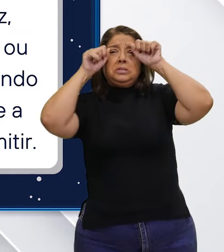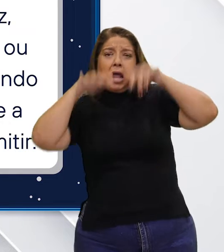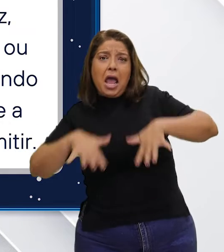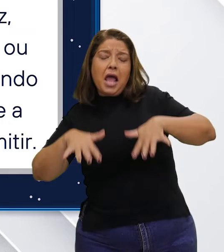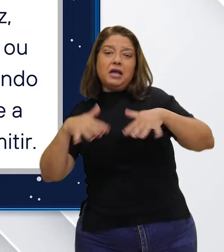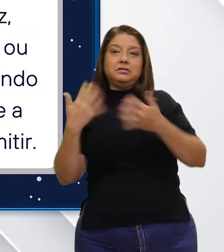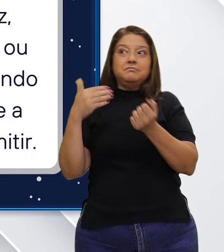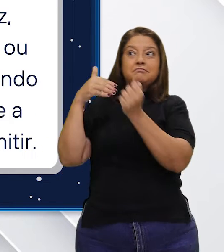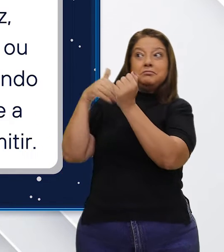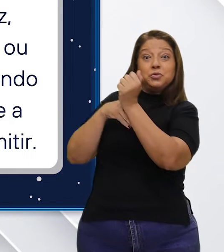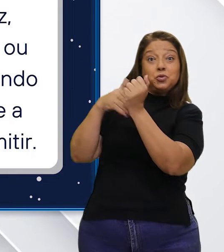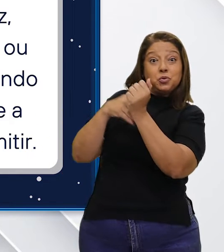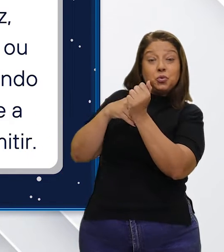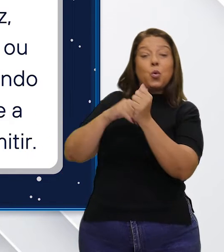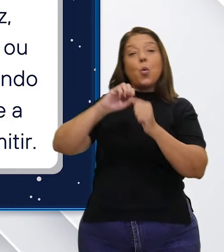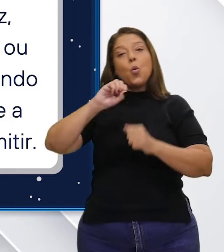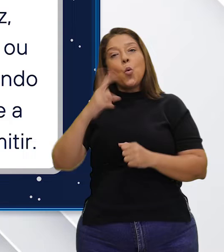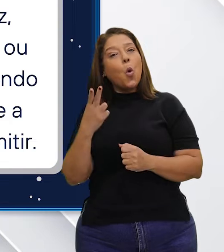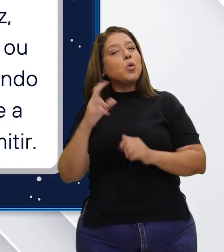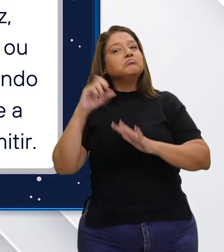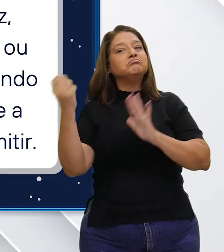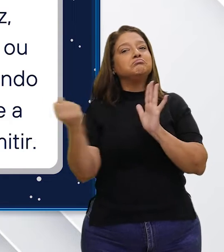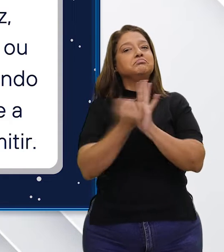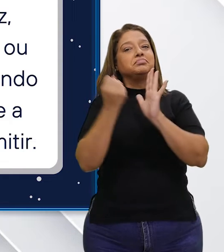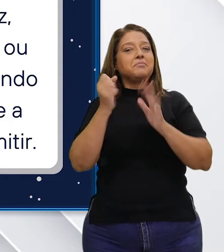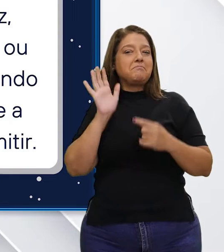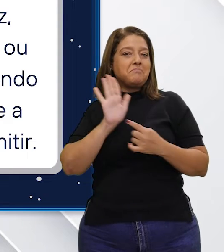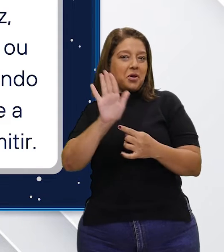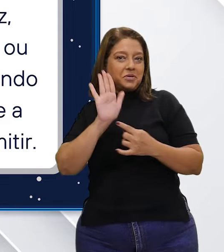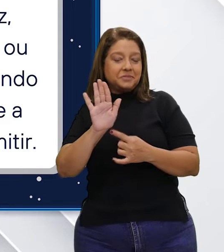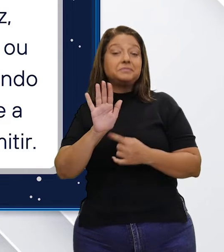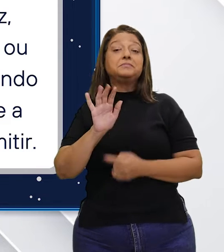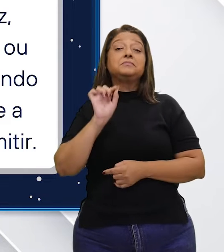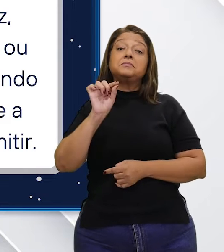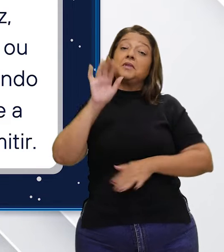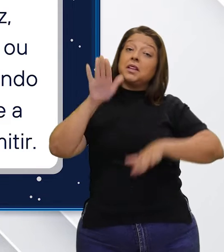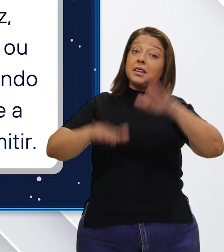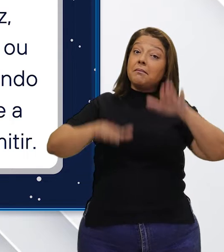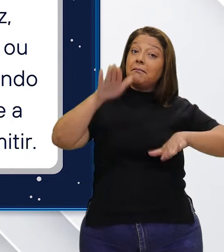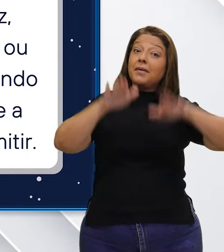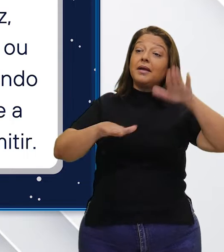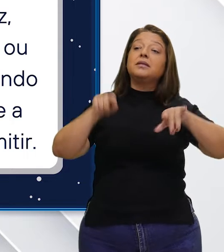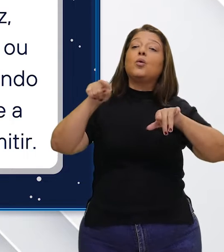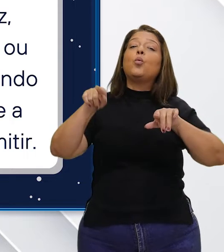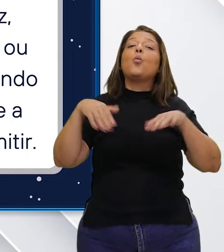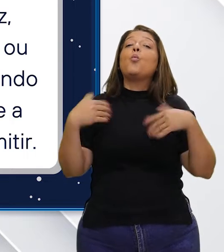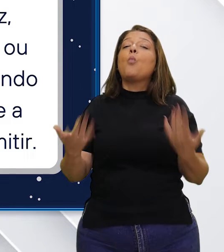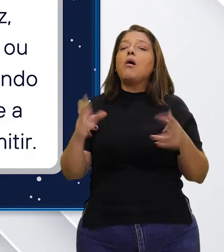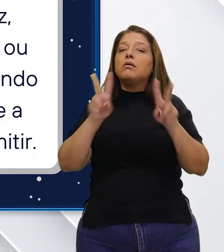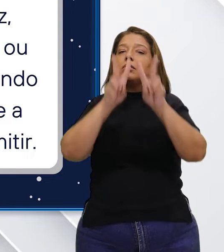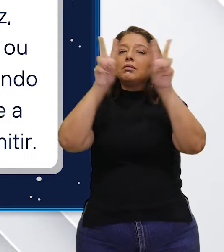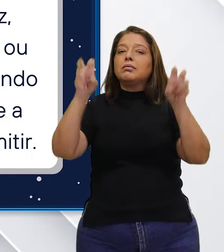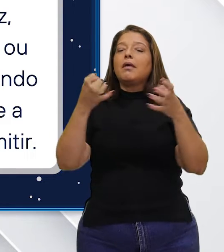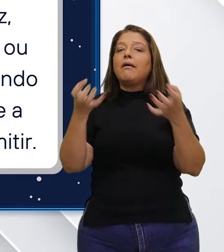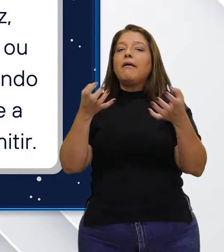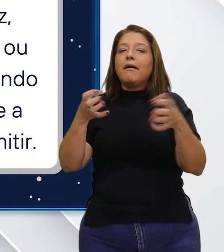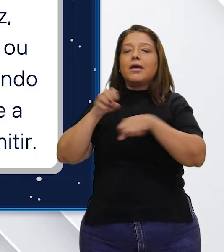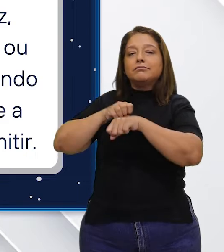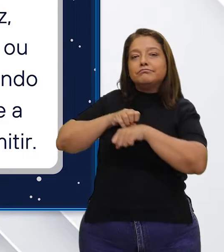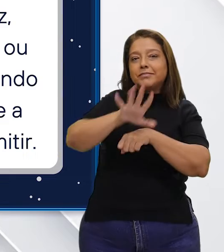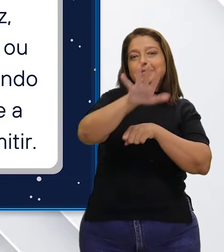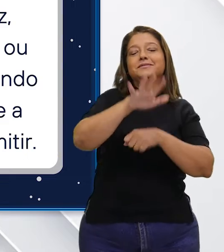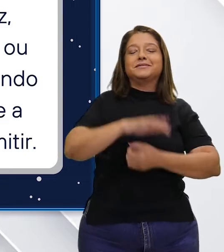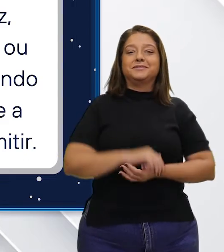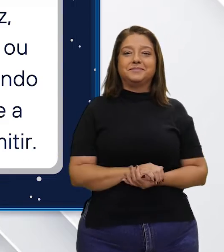feliz, trágico, misterioso ou simbólico, dependendo da mensagem que a